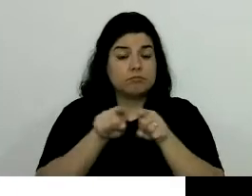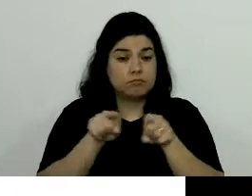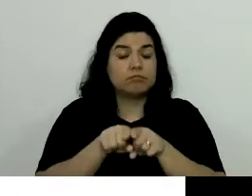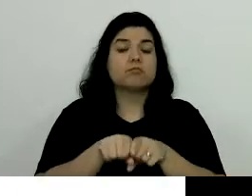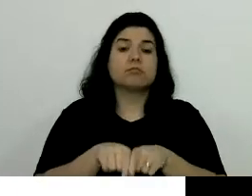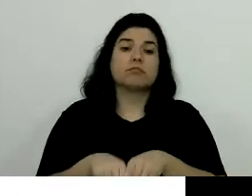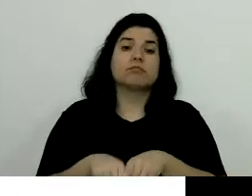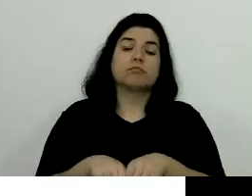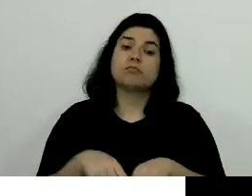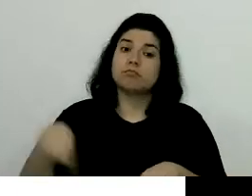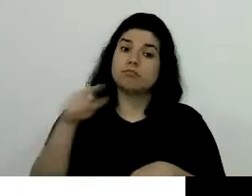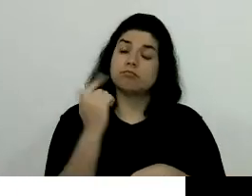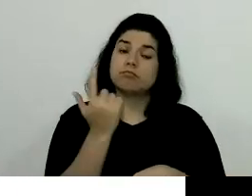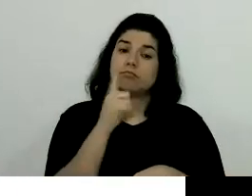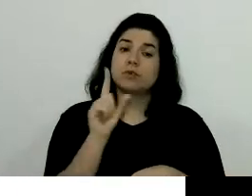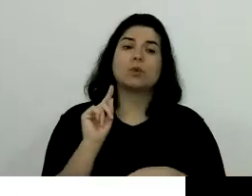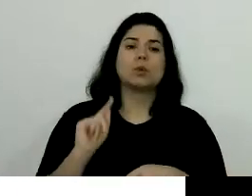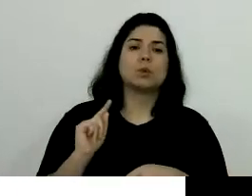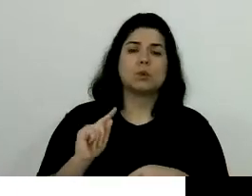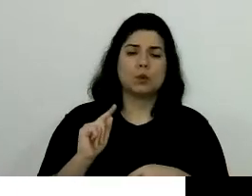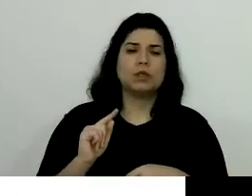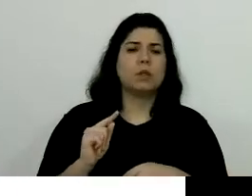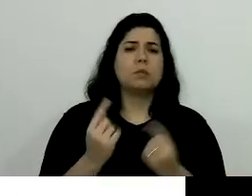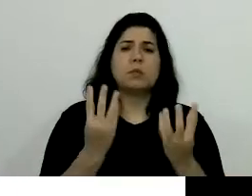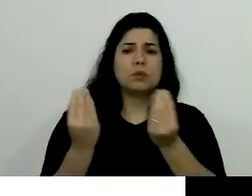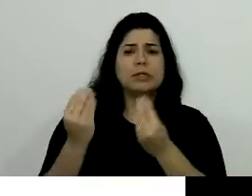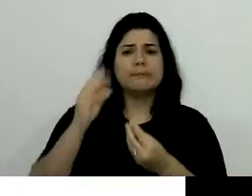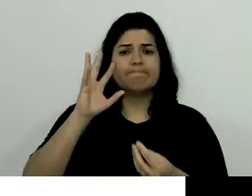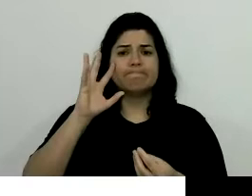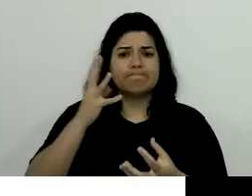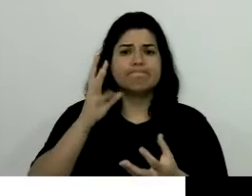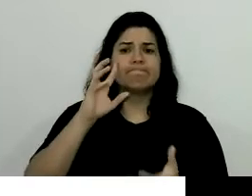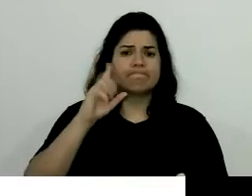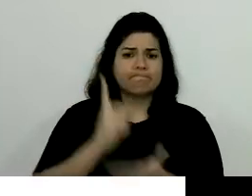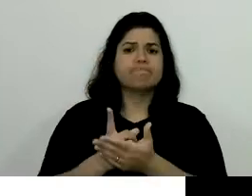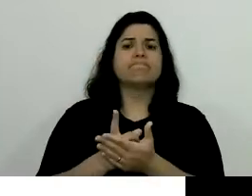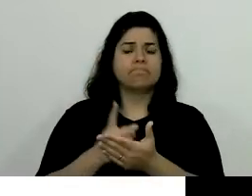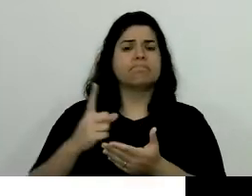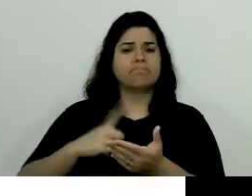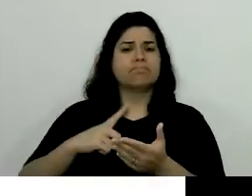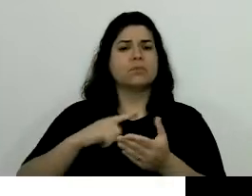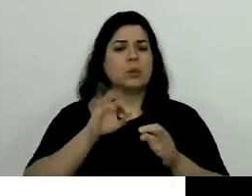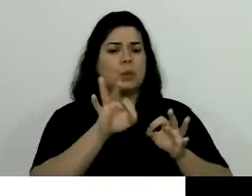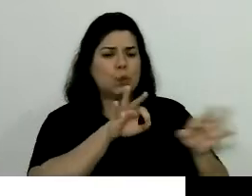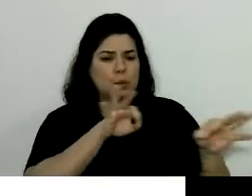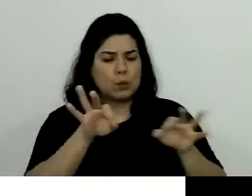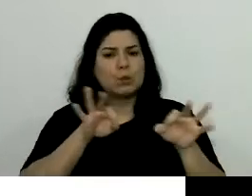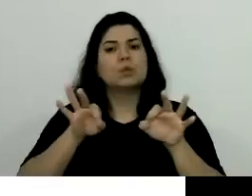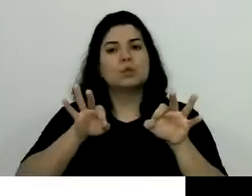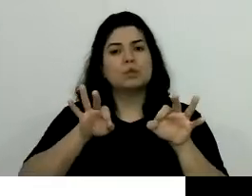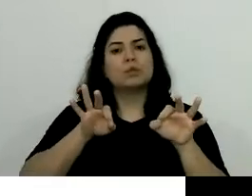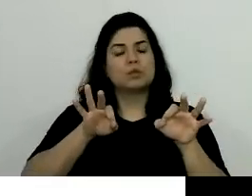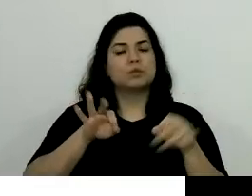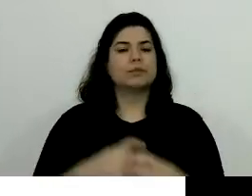nós pudemos, assim, confrontar muitas das decisões que estávamos tomando ao longo desse processo de reorganização do acervo, né?